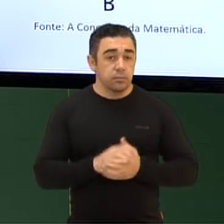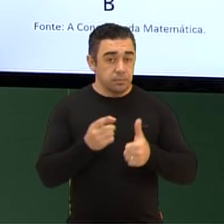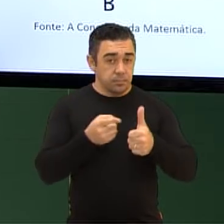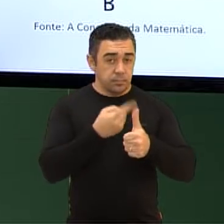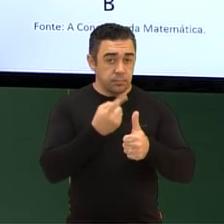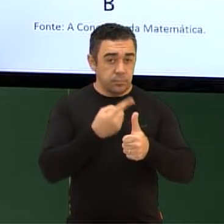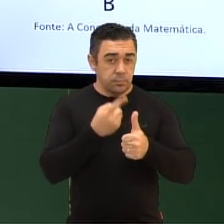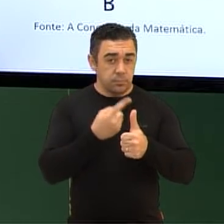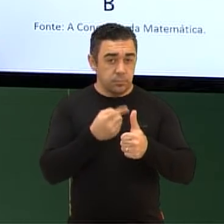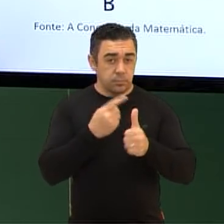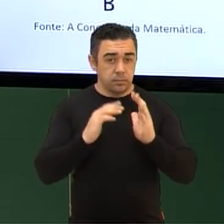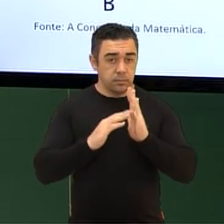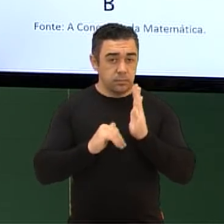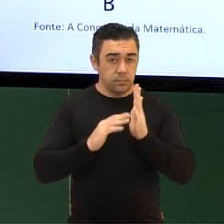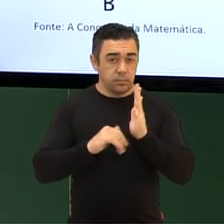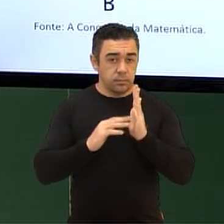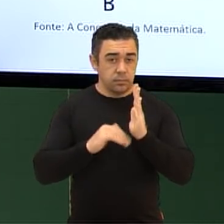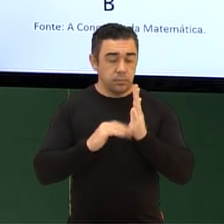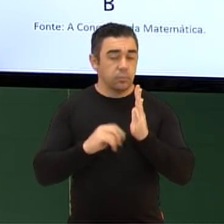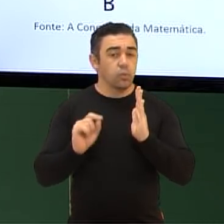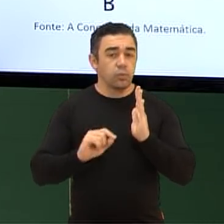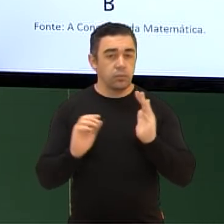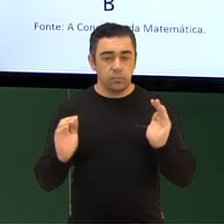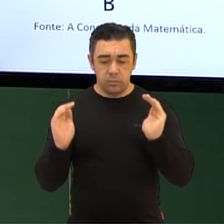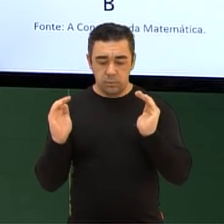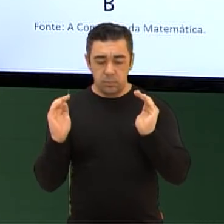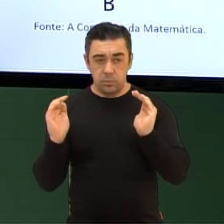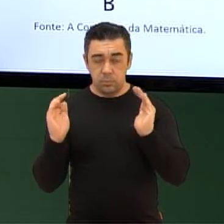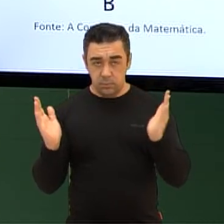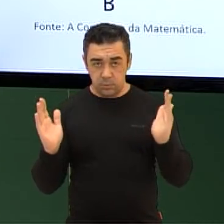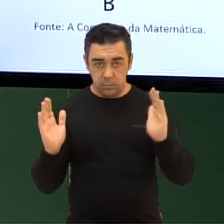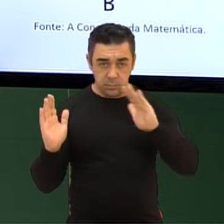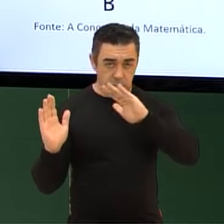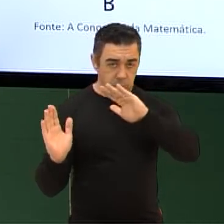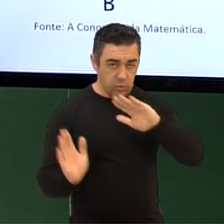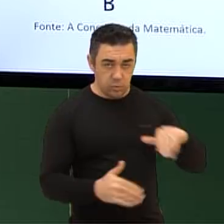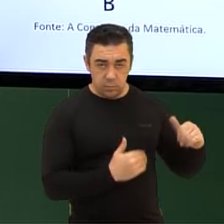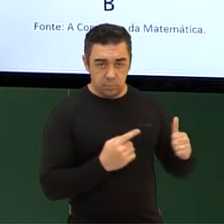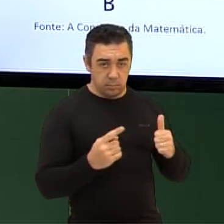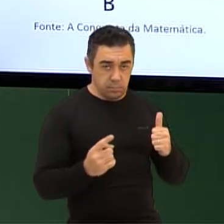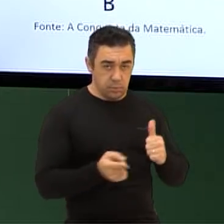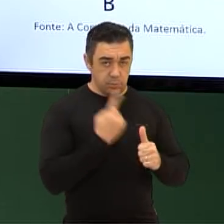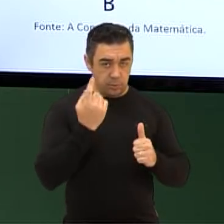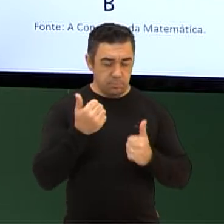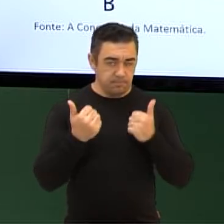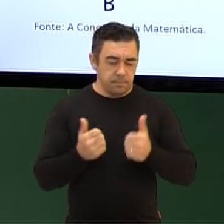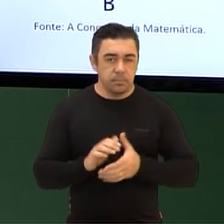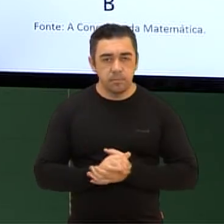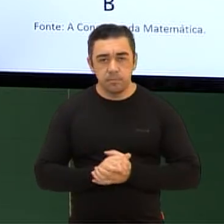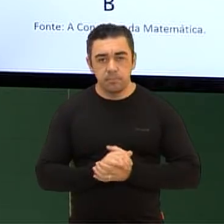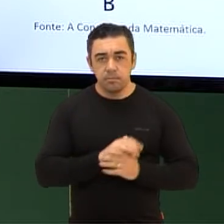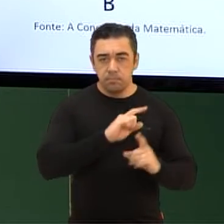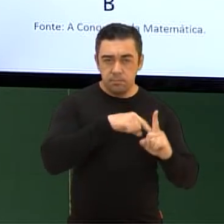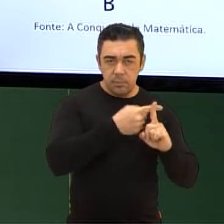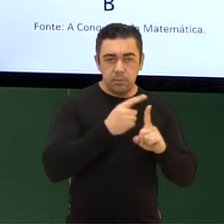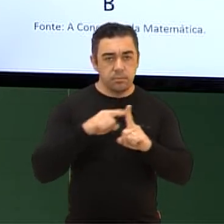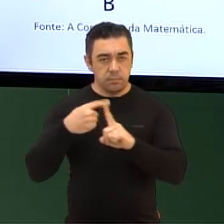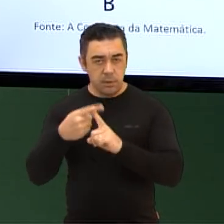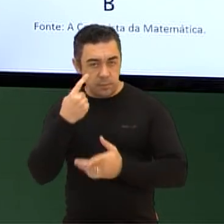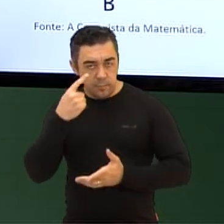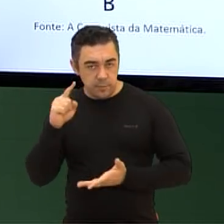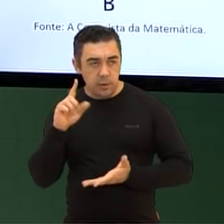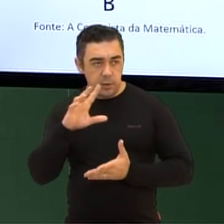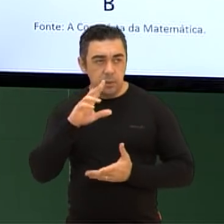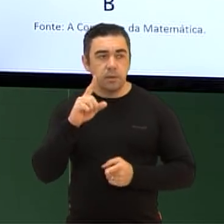primeiro vamos eliminar o parênteses, né? Nosso primeiro objetivo. Então, mais com mais, vamos repetir